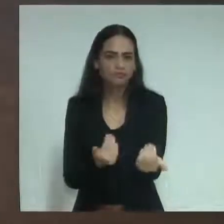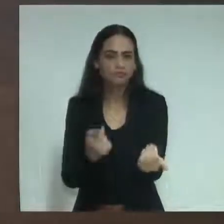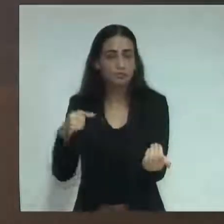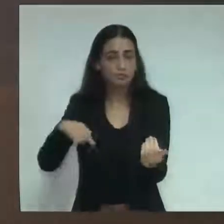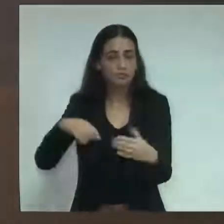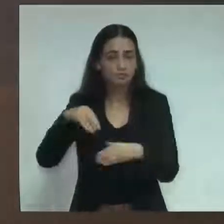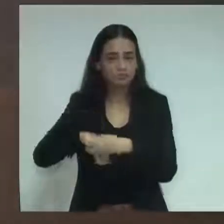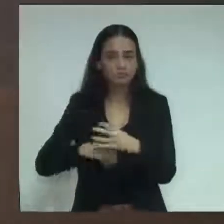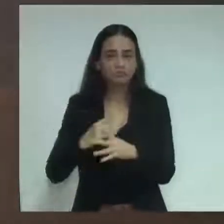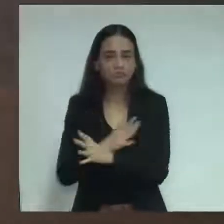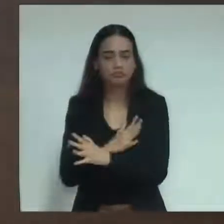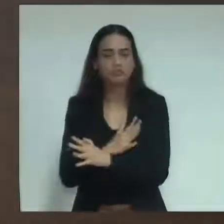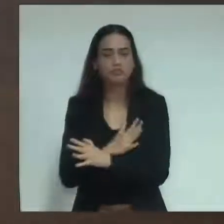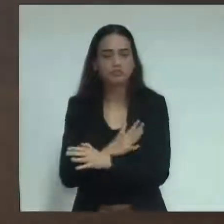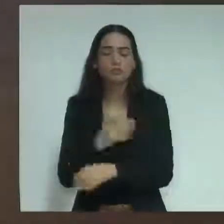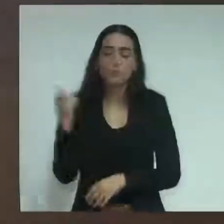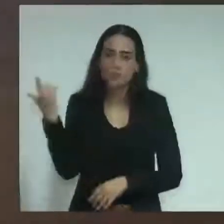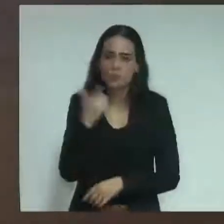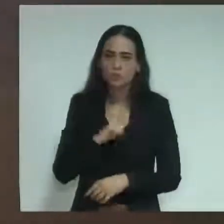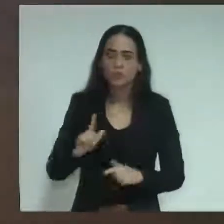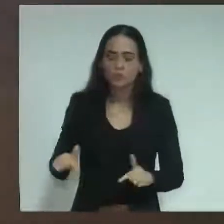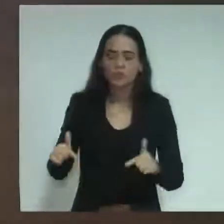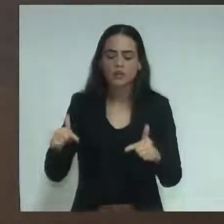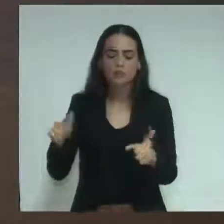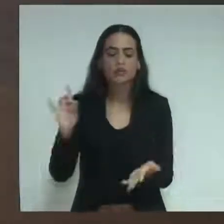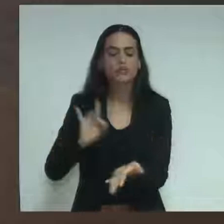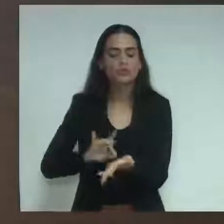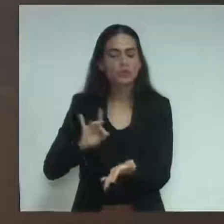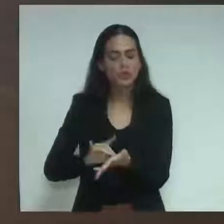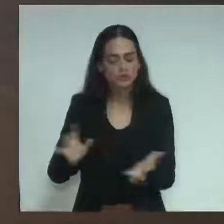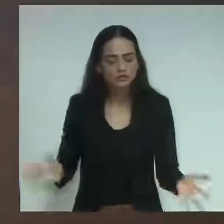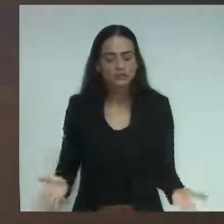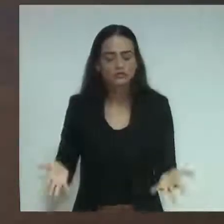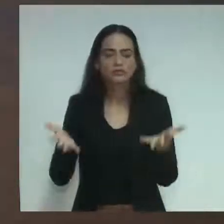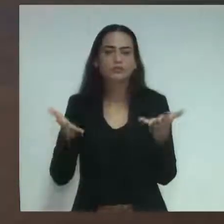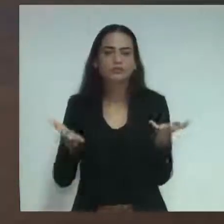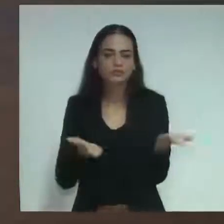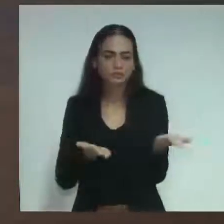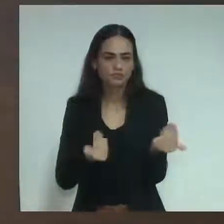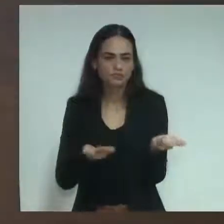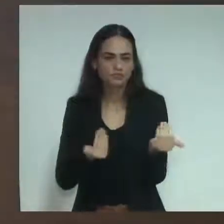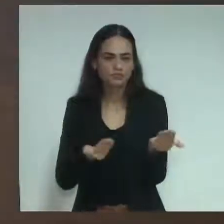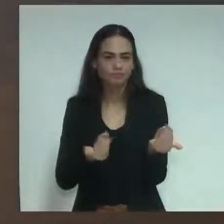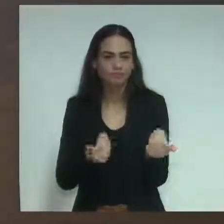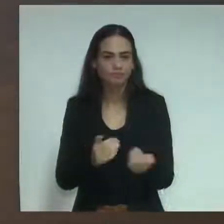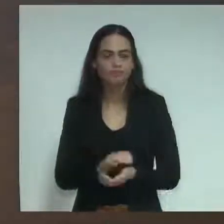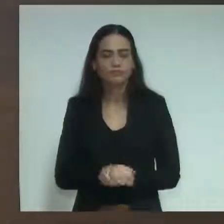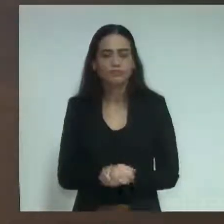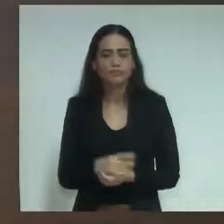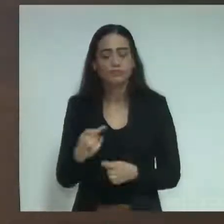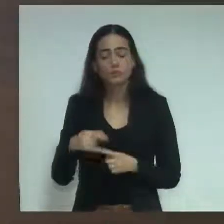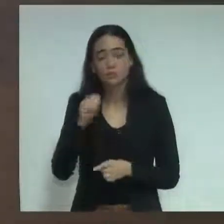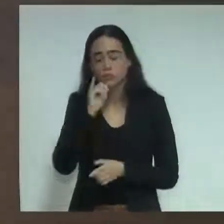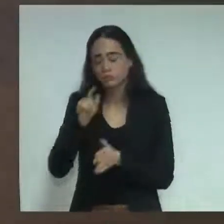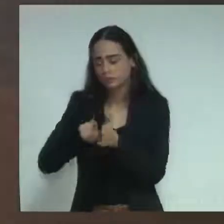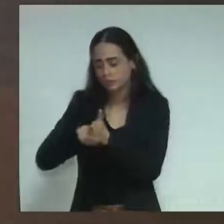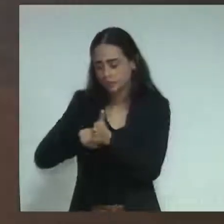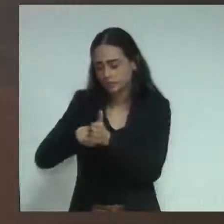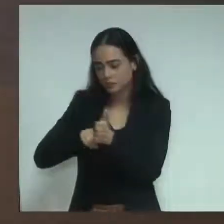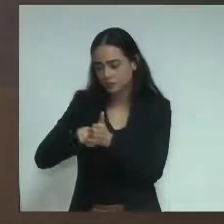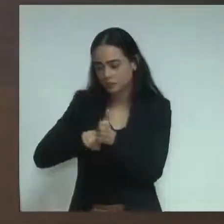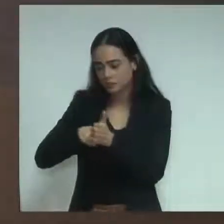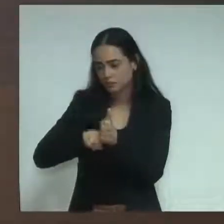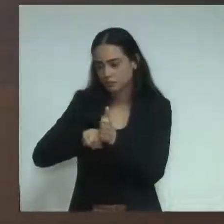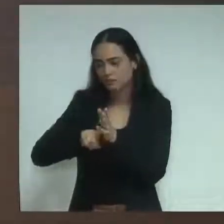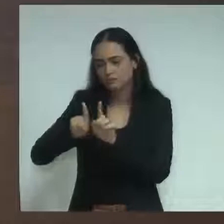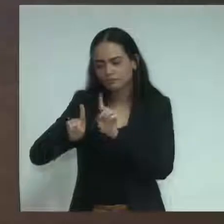ações concretas, trazer um benefício para a nossa cidade. Porque não tem coisa mais triste que você olhar uma pesquisa e aí conversar